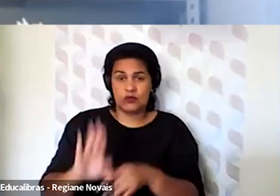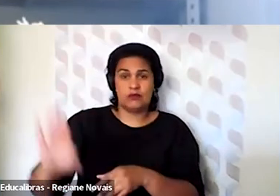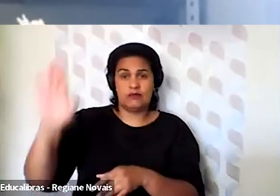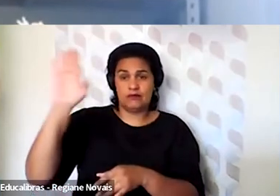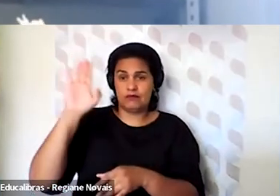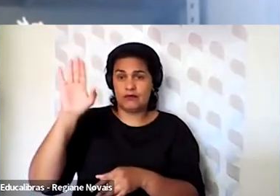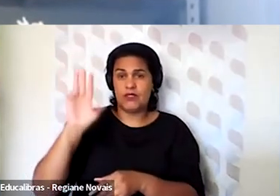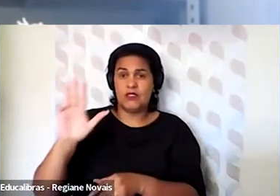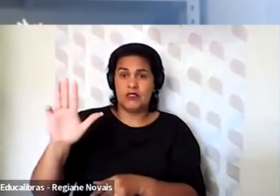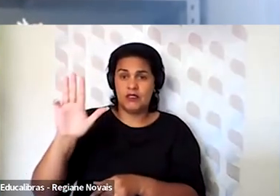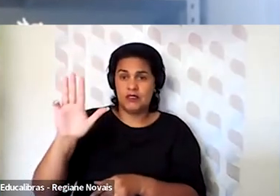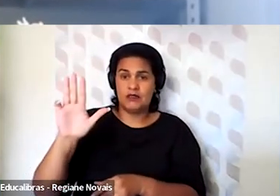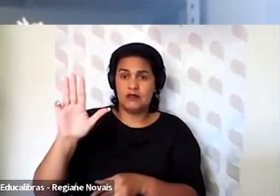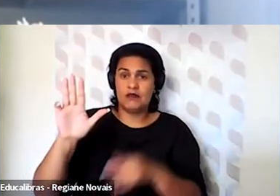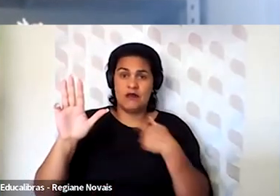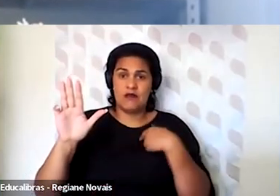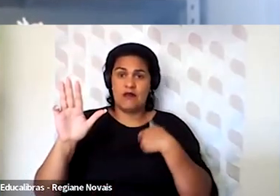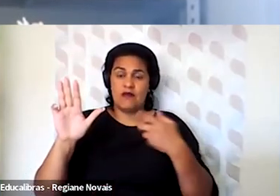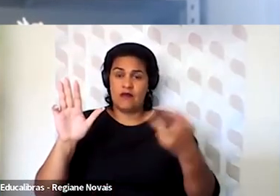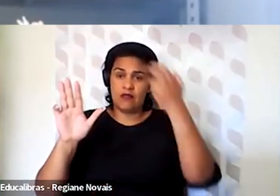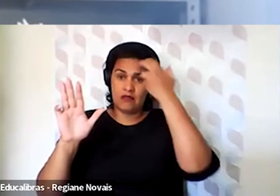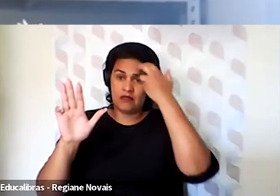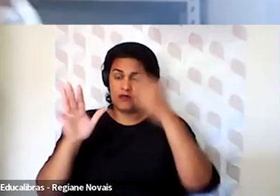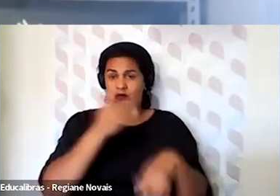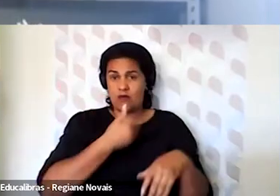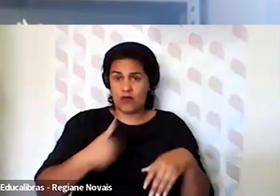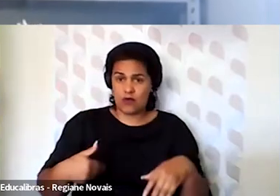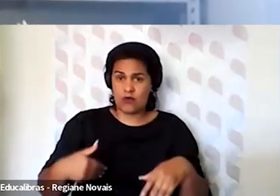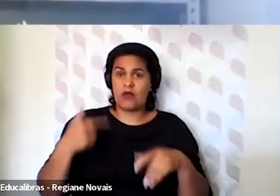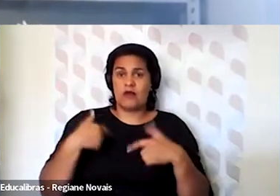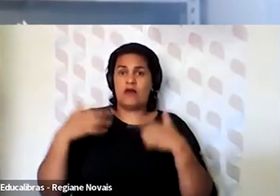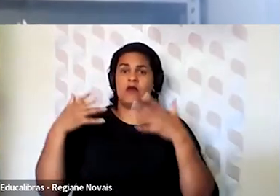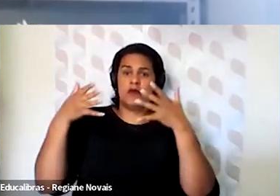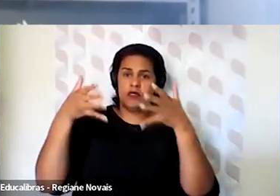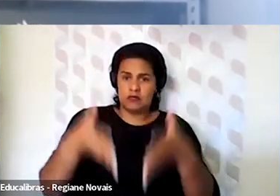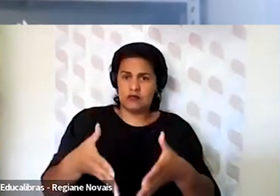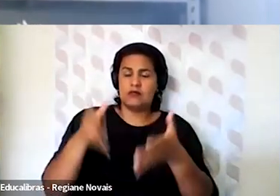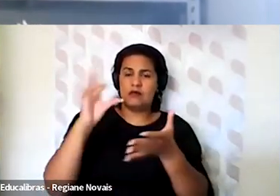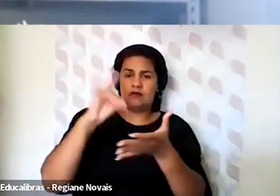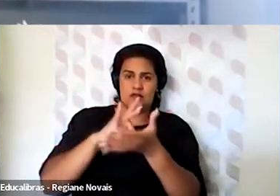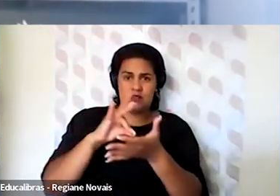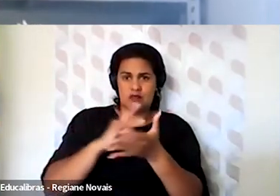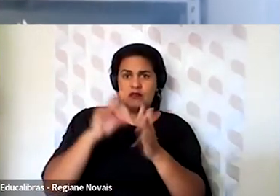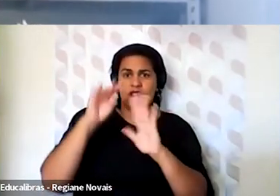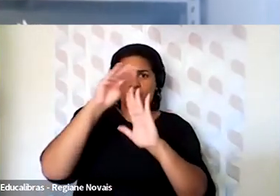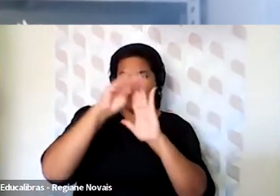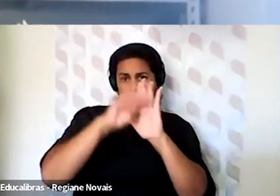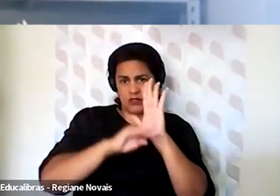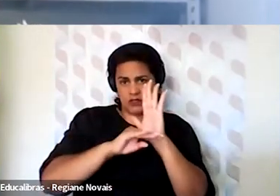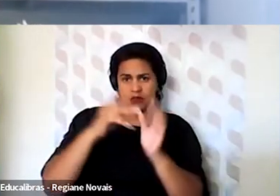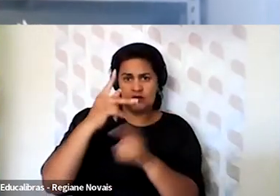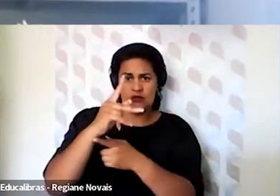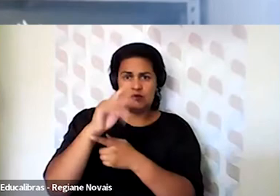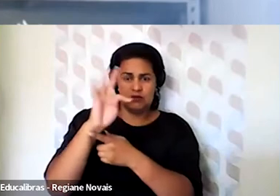exemplo, como intelectual público, estou participando da construção dos programas do PT e